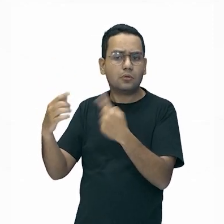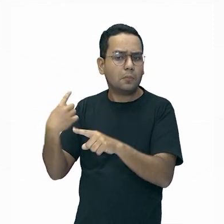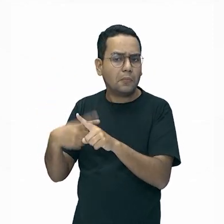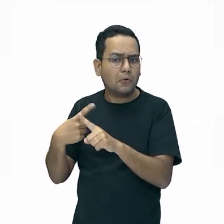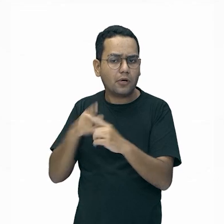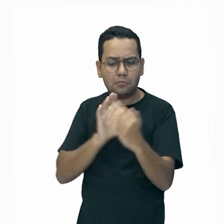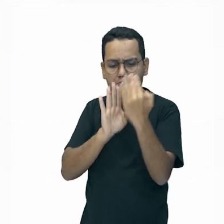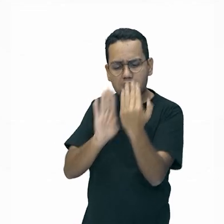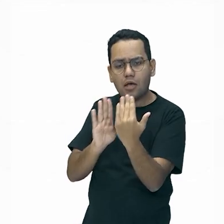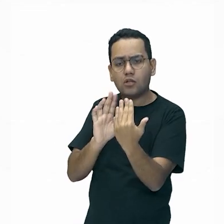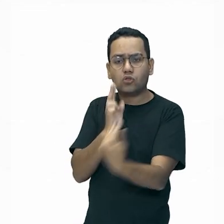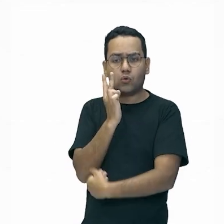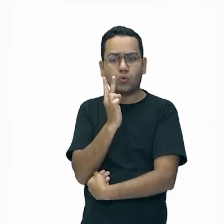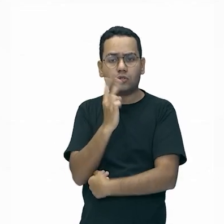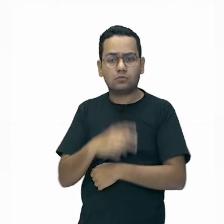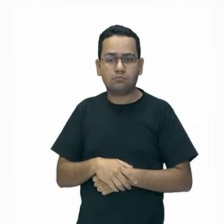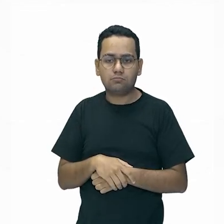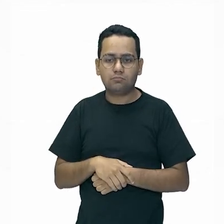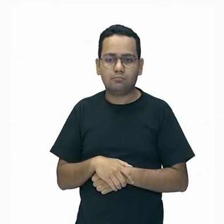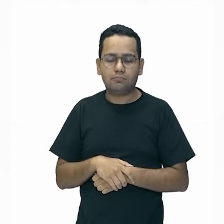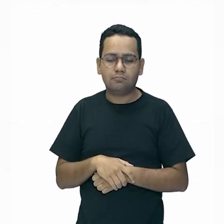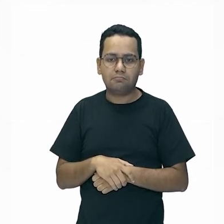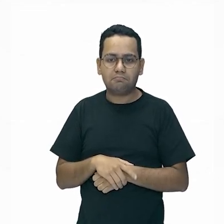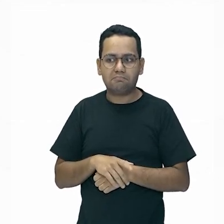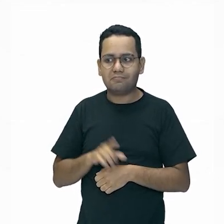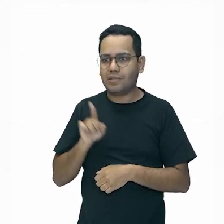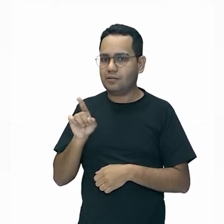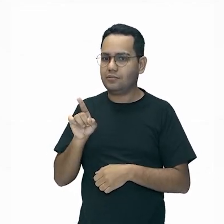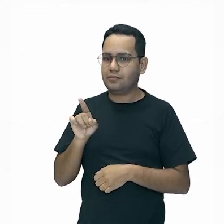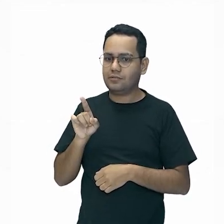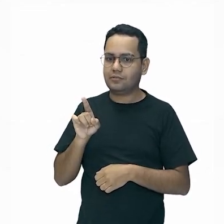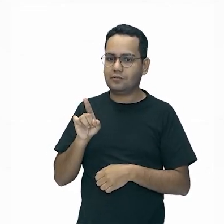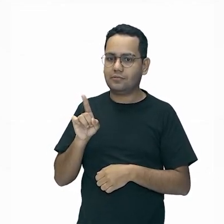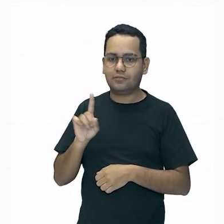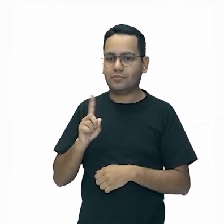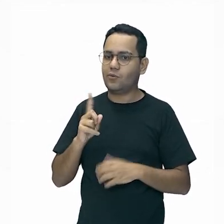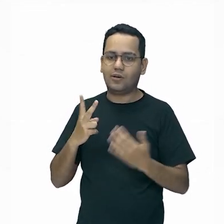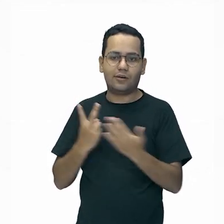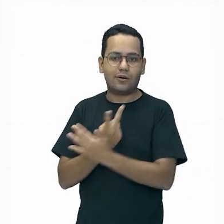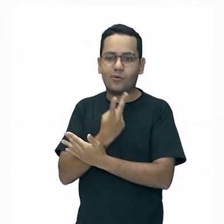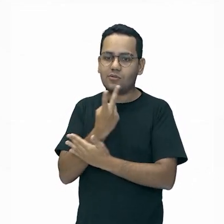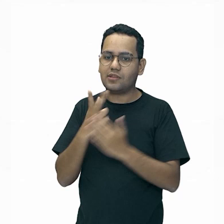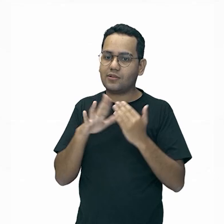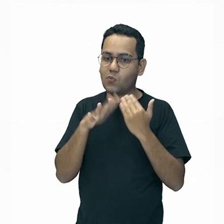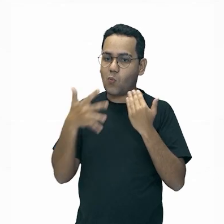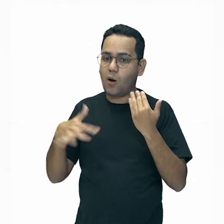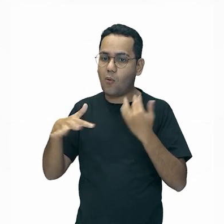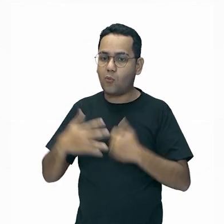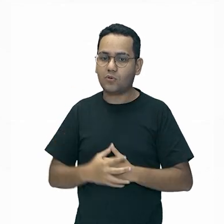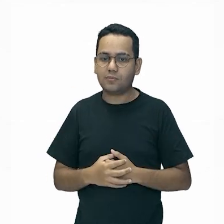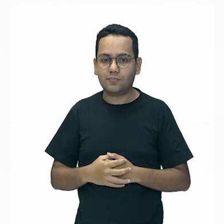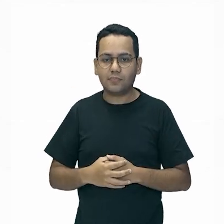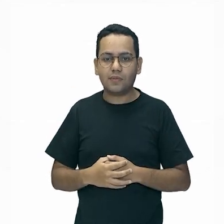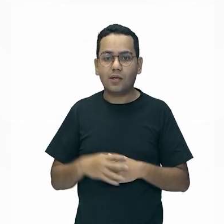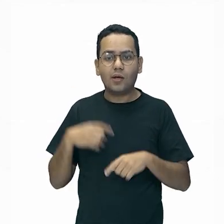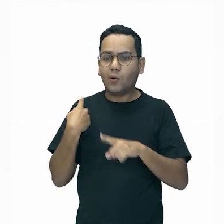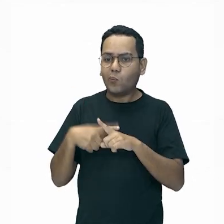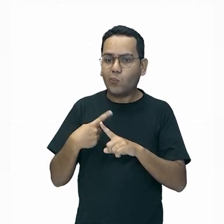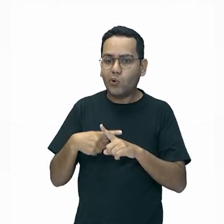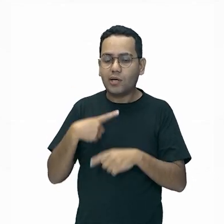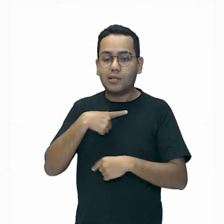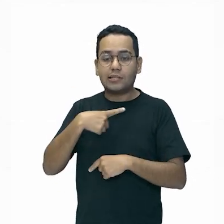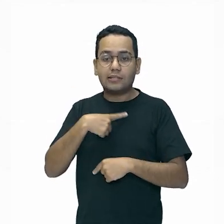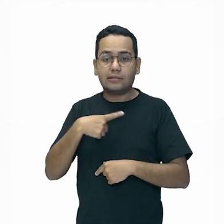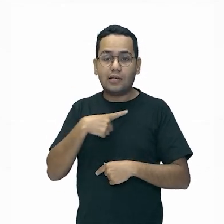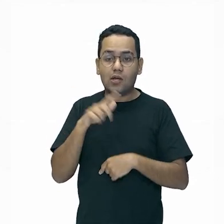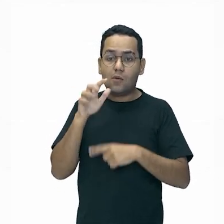buraquinhos. Mas não é isso que acontece com a onda, porque acontece uma interferência